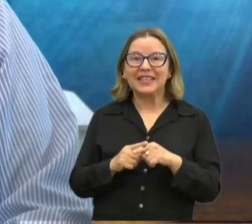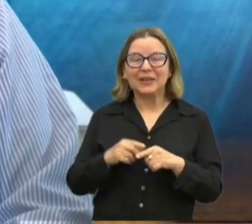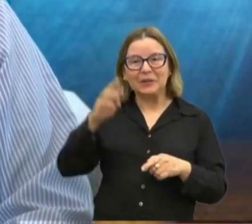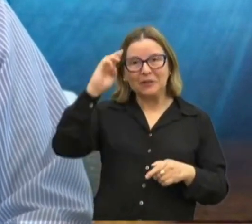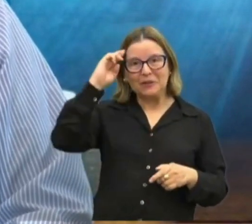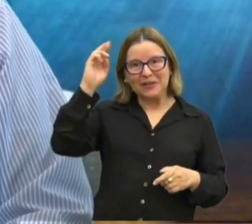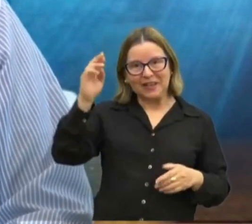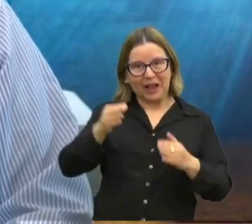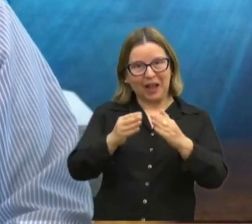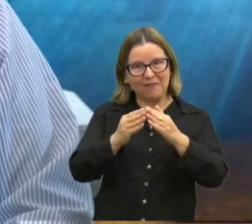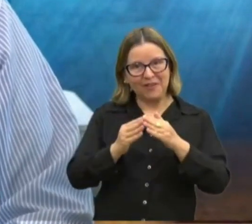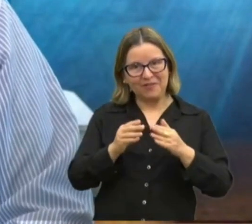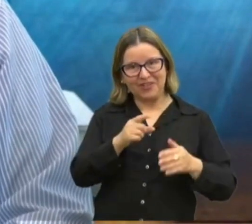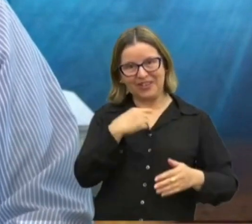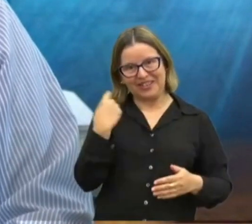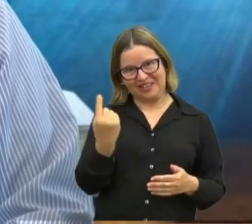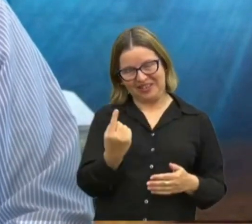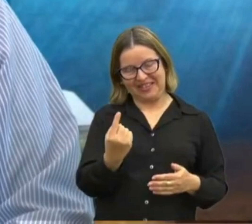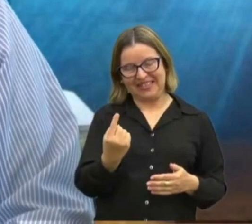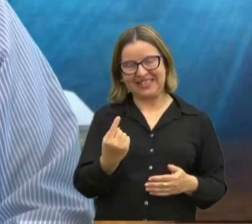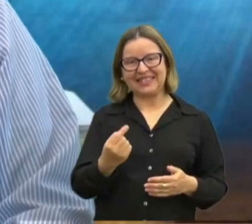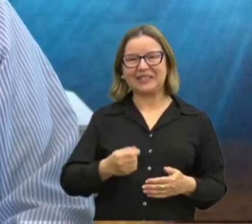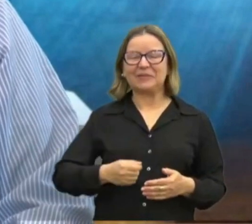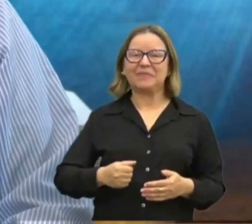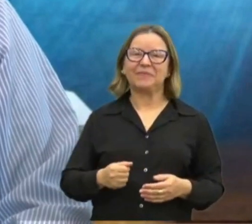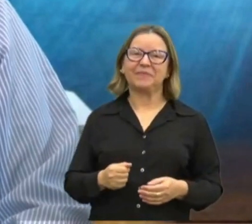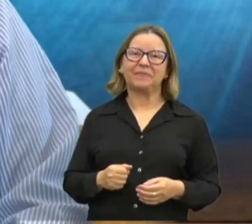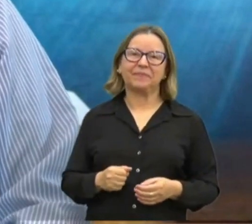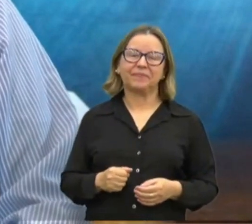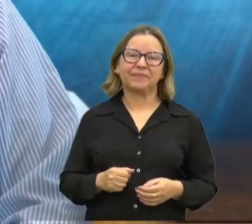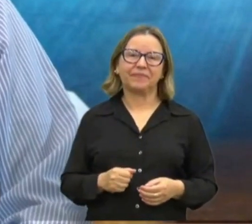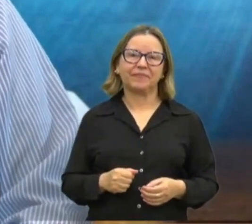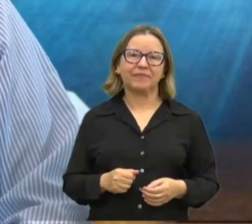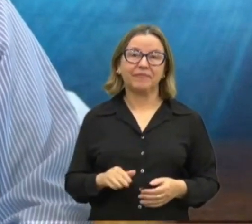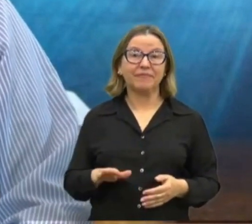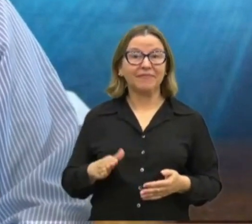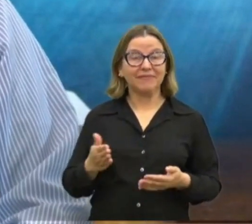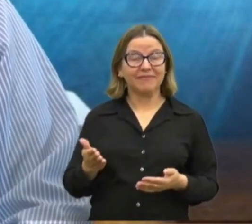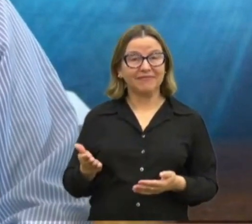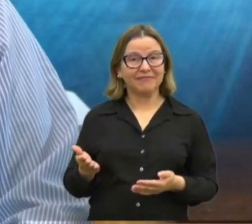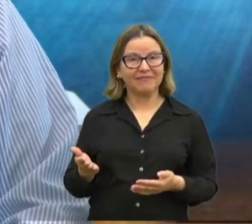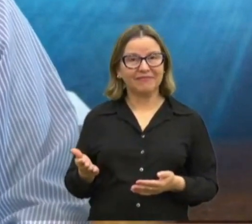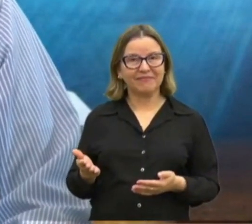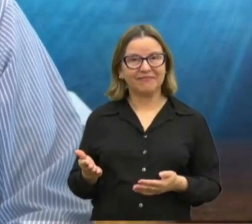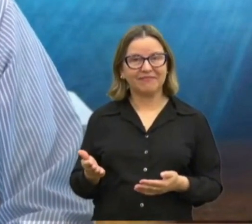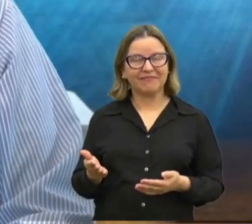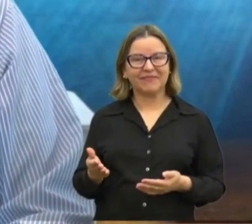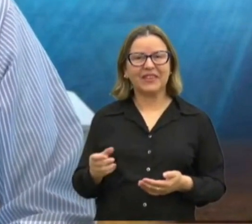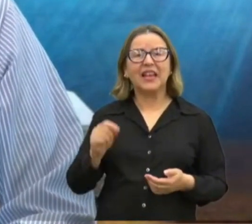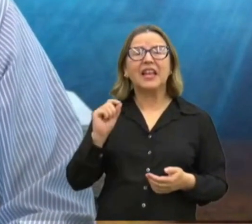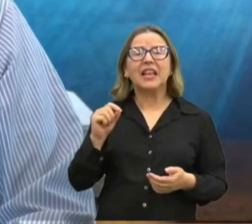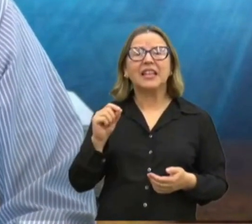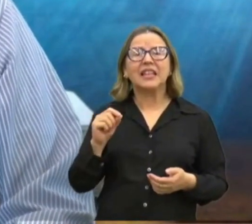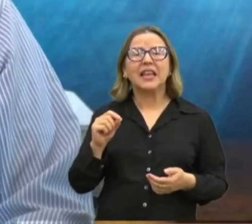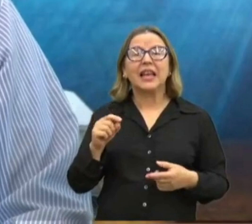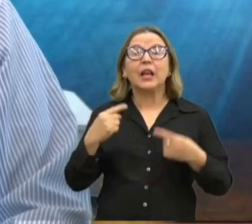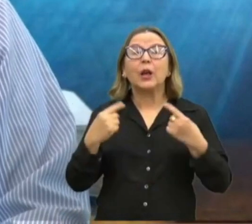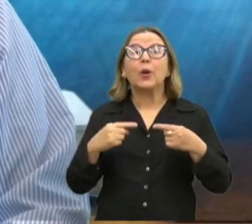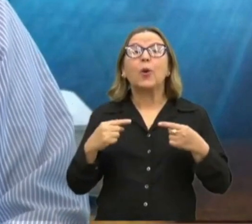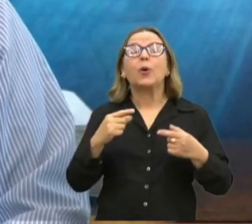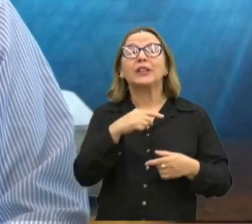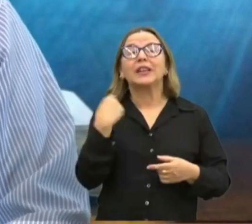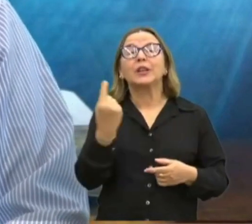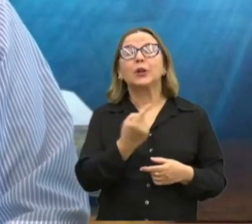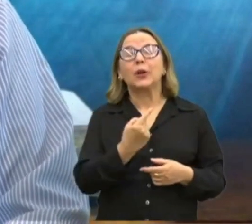nós. Esse é o ponto aqui. Então, ele diz, quem será contra nós? Eu faço uma